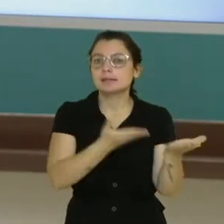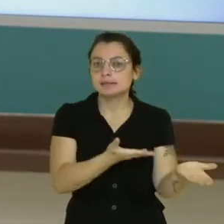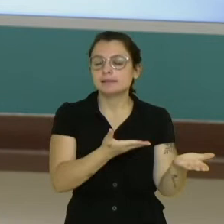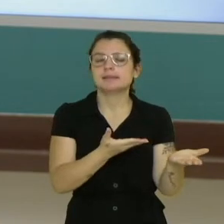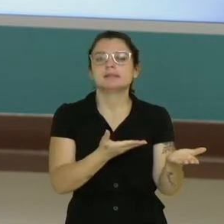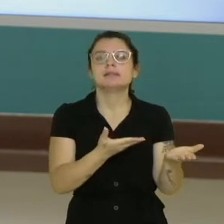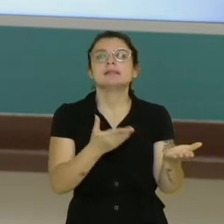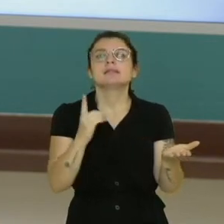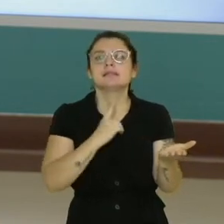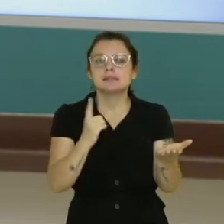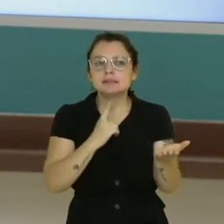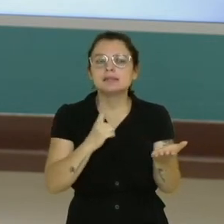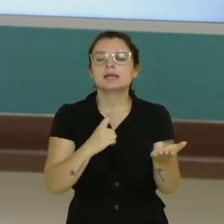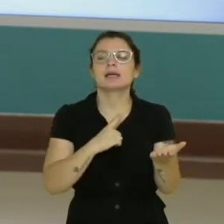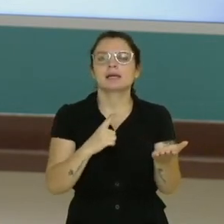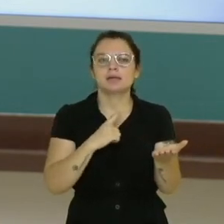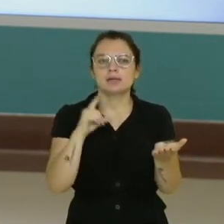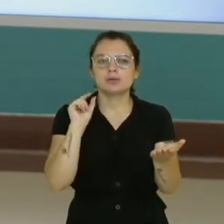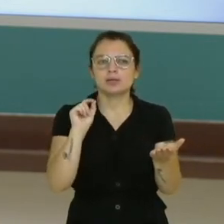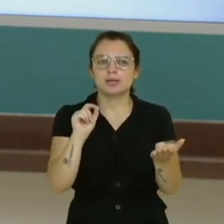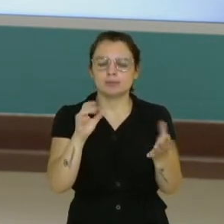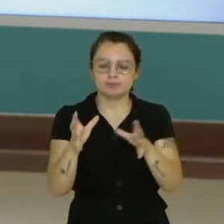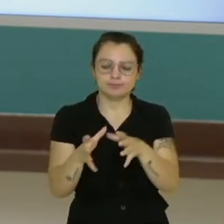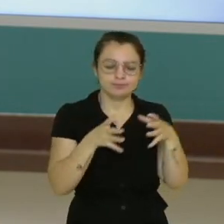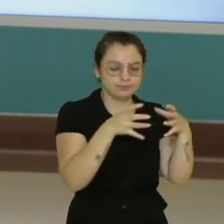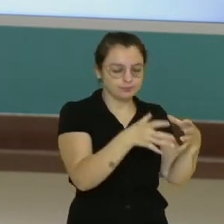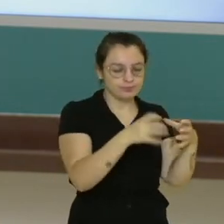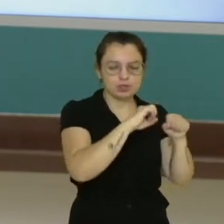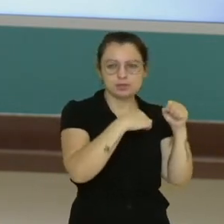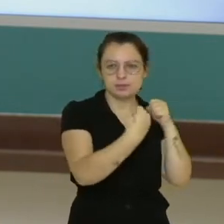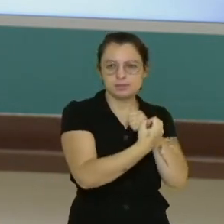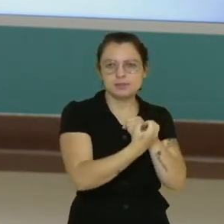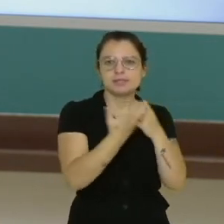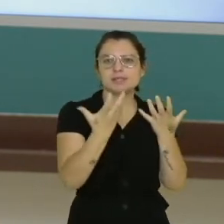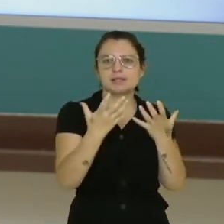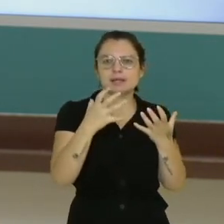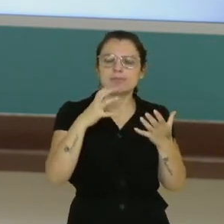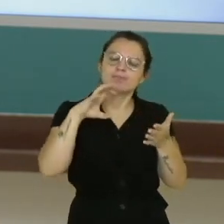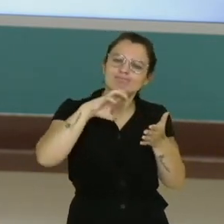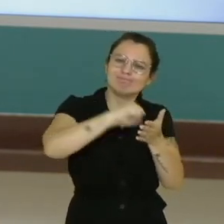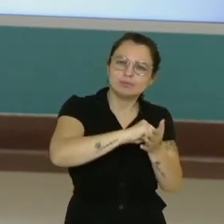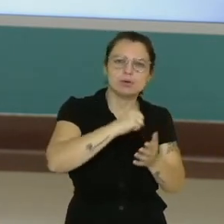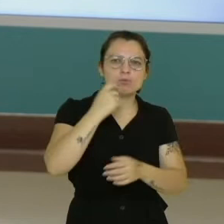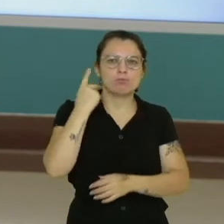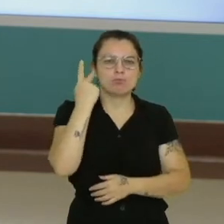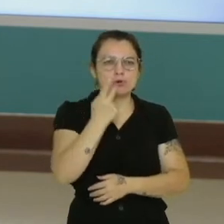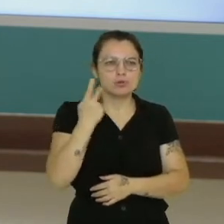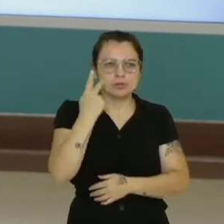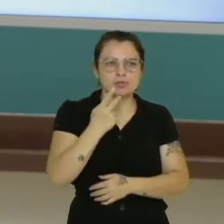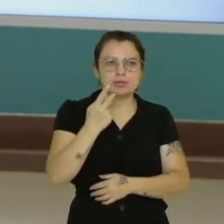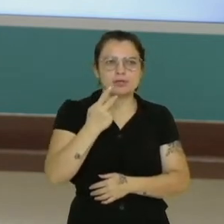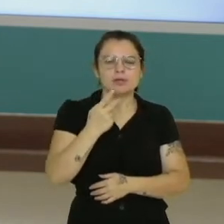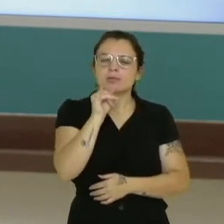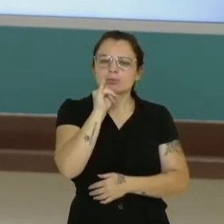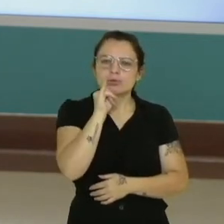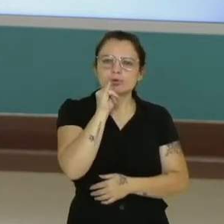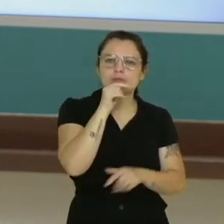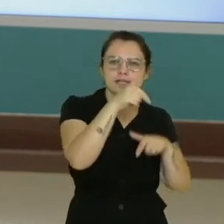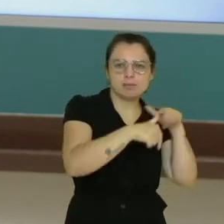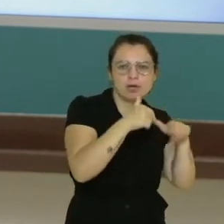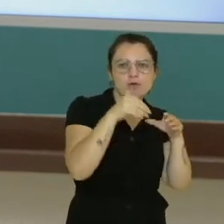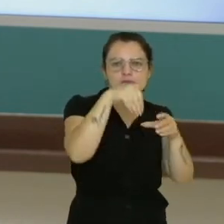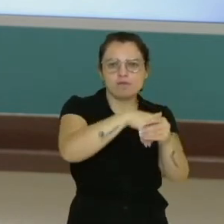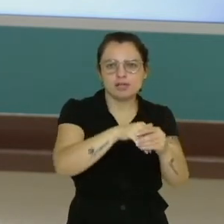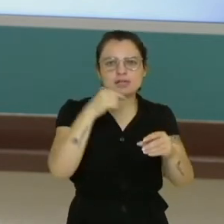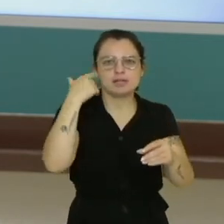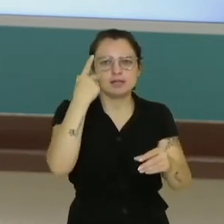ter parte dos socialistas que vão defender a conquista eleitoral do poder, isso é, trabalhador vota em trabalhador, para